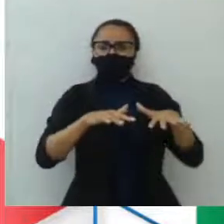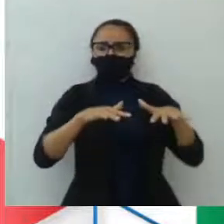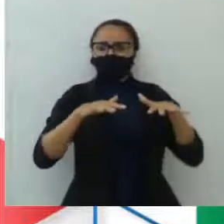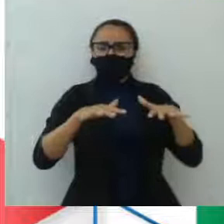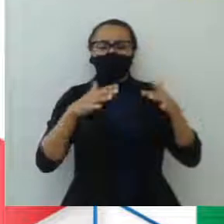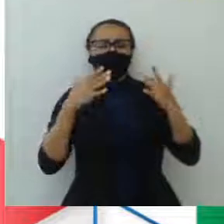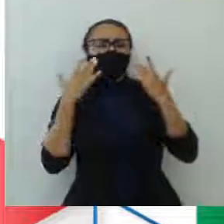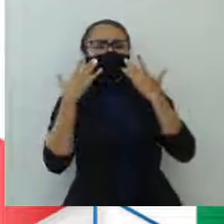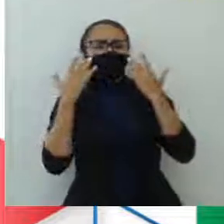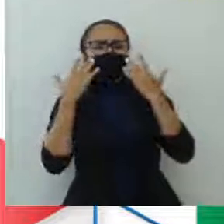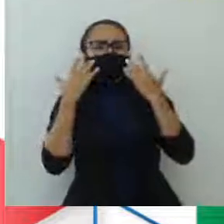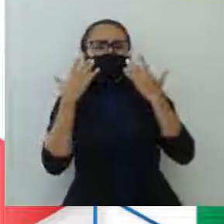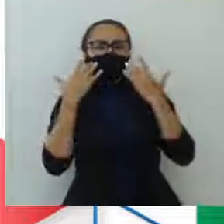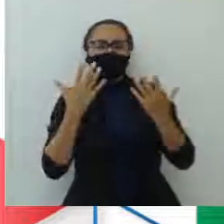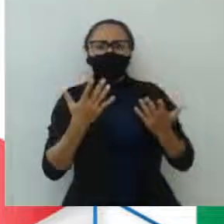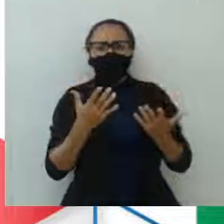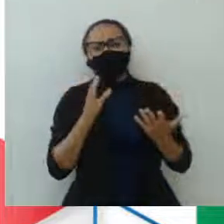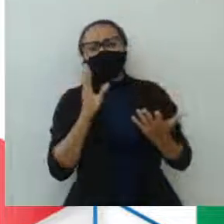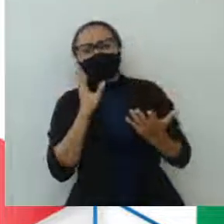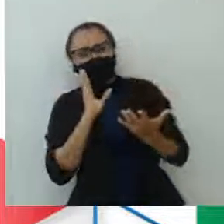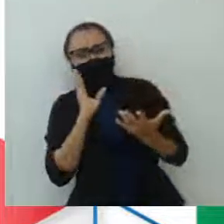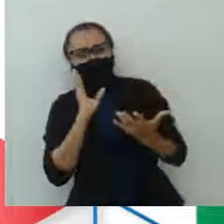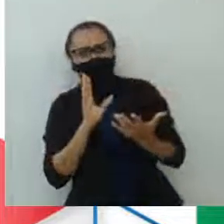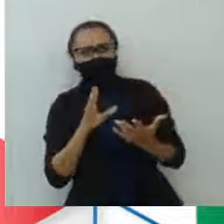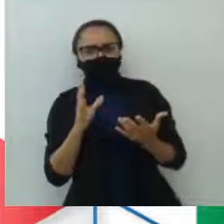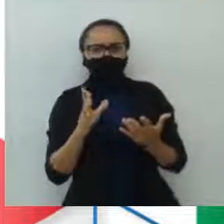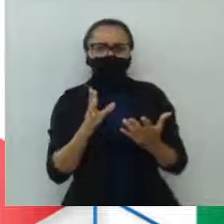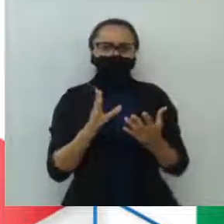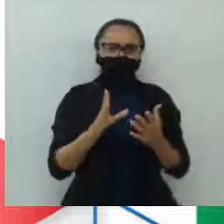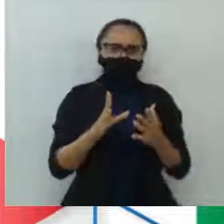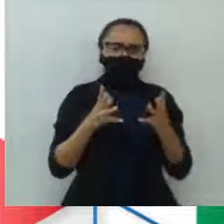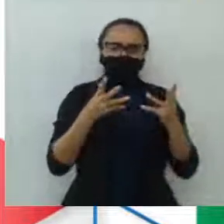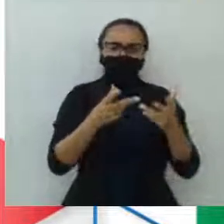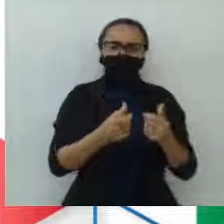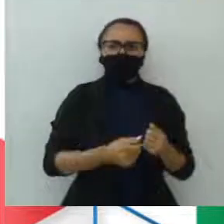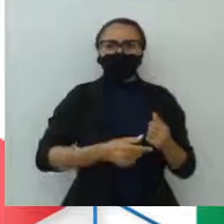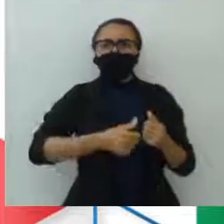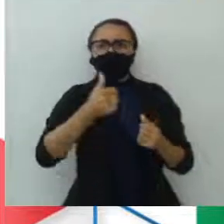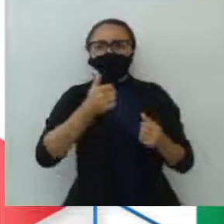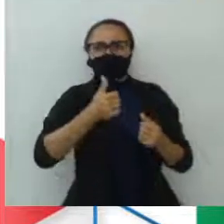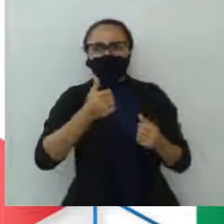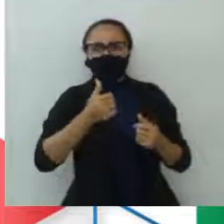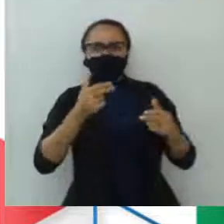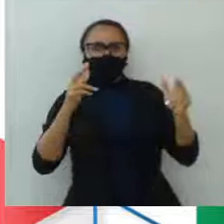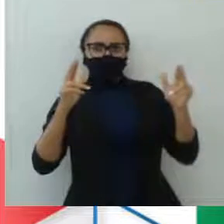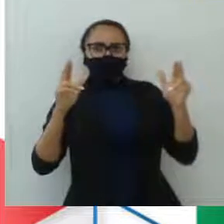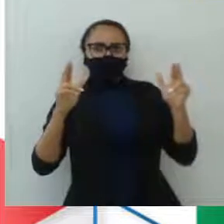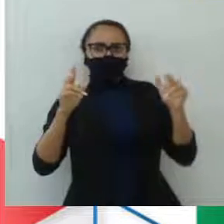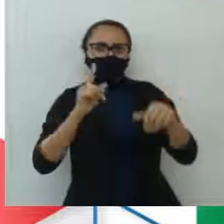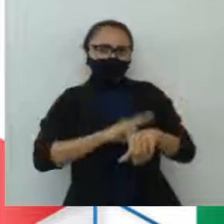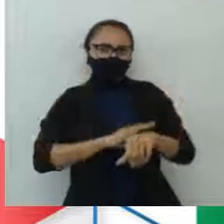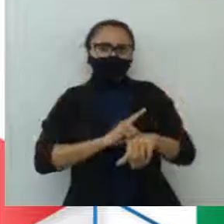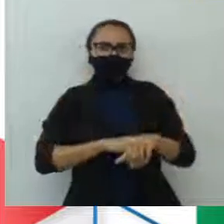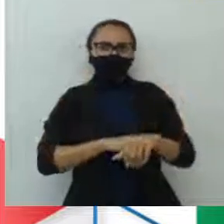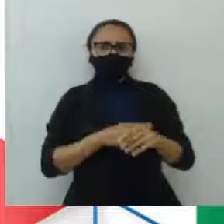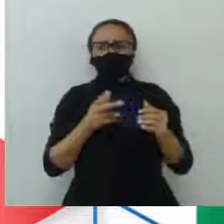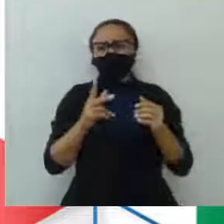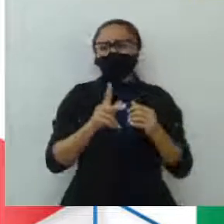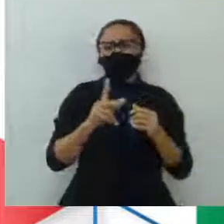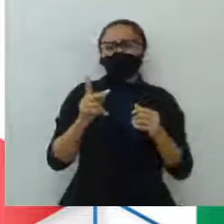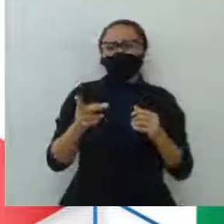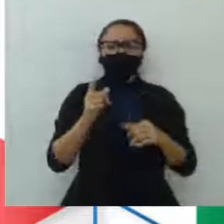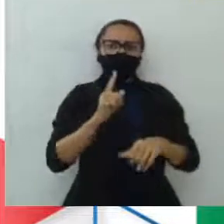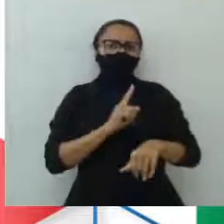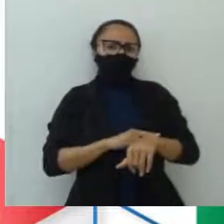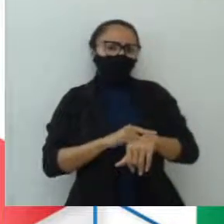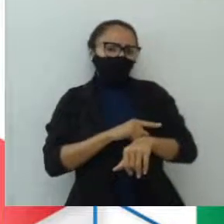espetáculo teatral de forma legal, de forma completa. Então, primeiro é o tempo. E aí você diz assim, professora, é o tempo do relógio, o